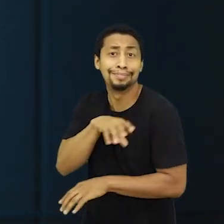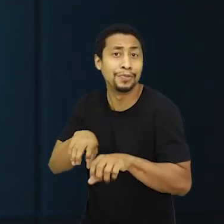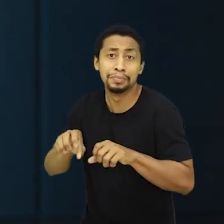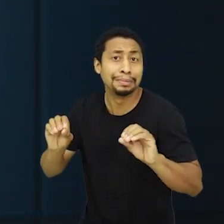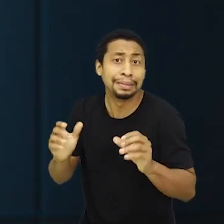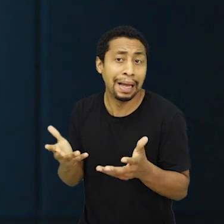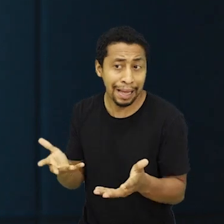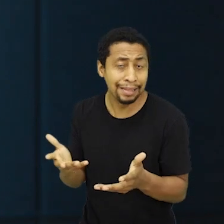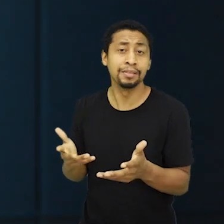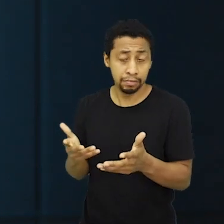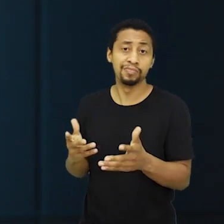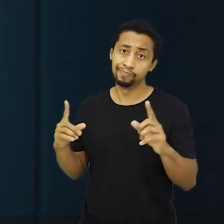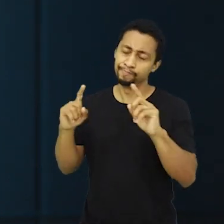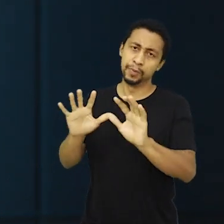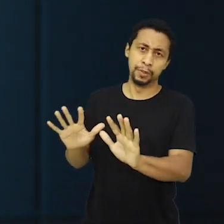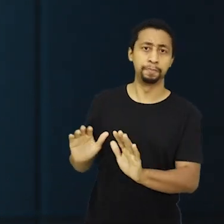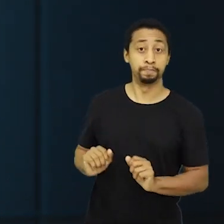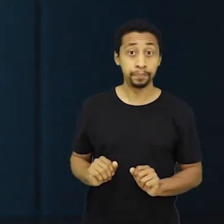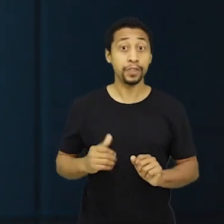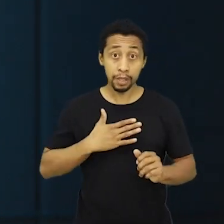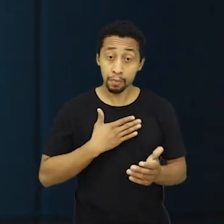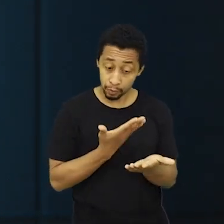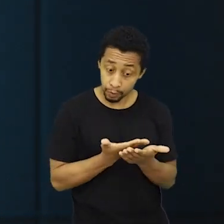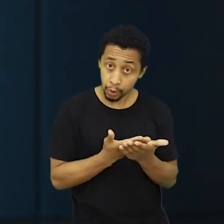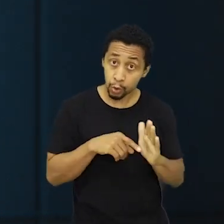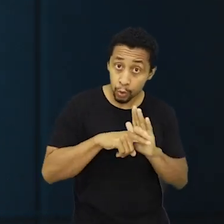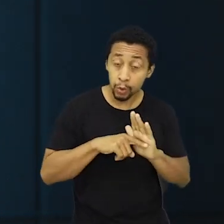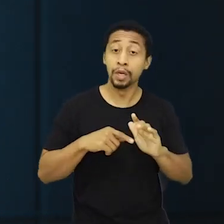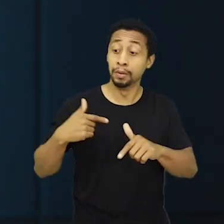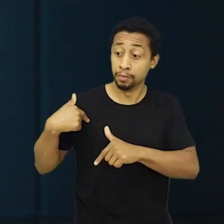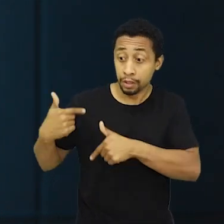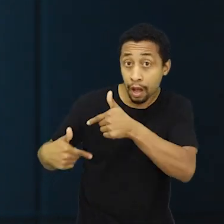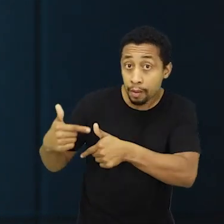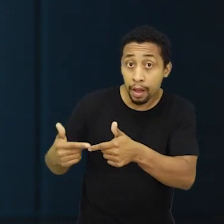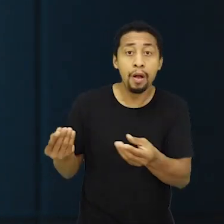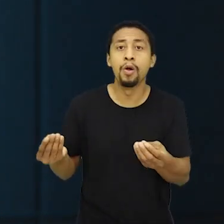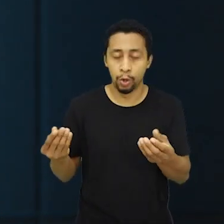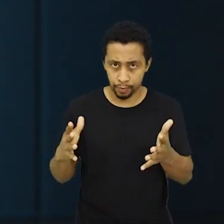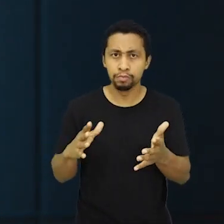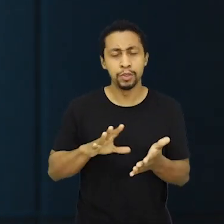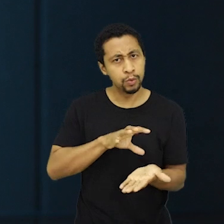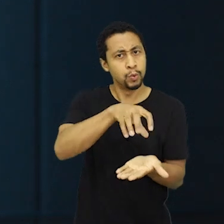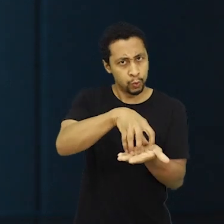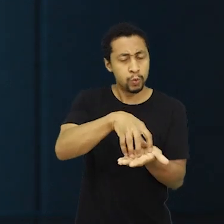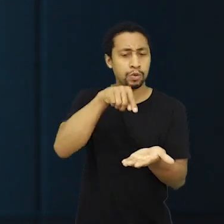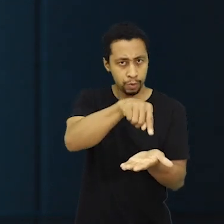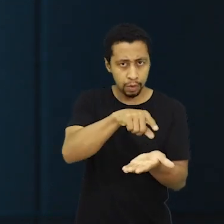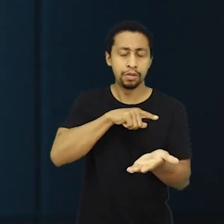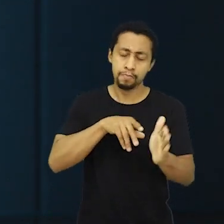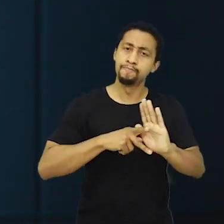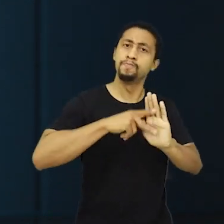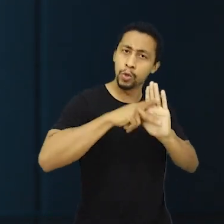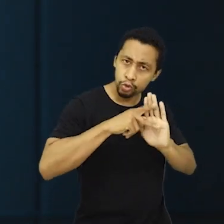levo essas dimensões para o meu trabalho, né. Então a gente tem no Instituto projetos que são de educação em direitos humanos, que